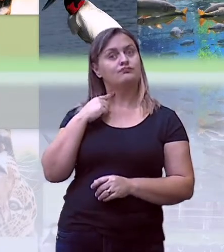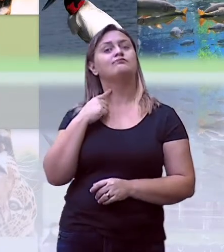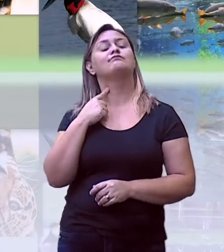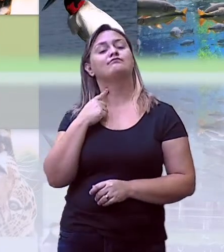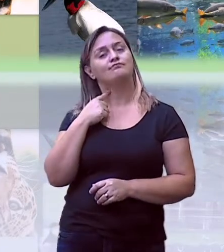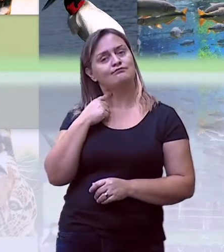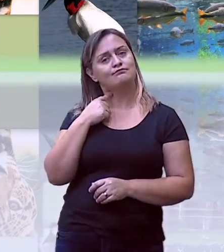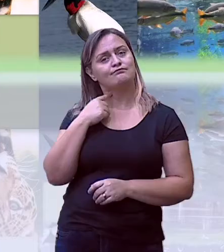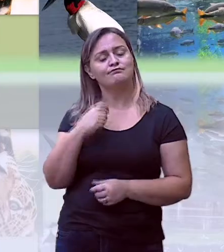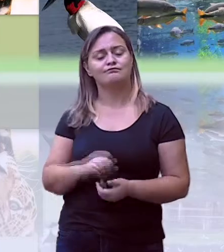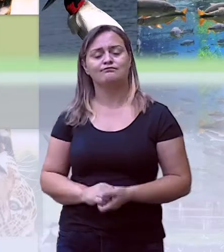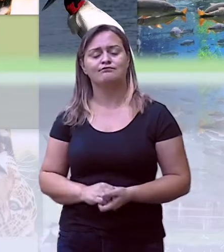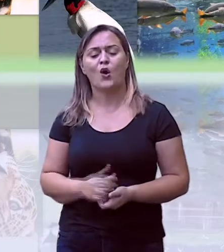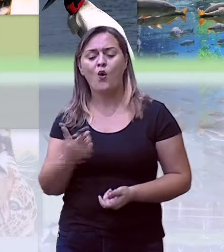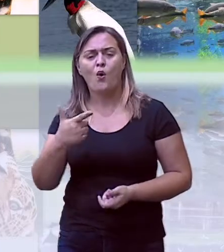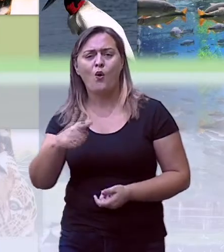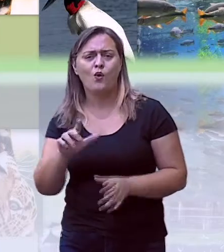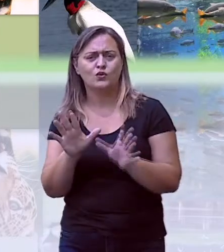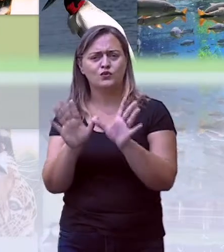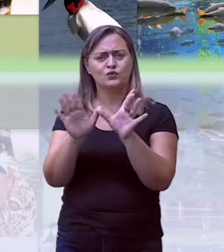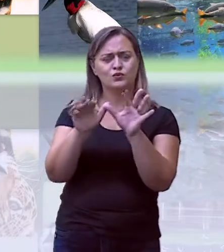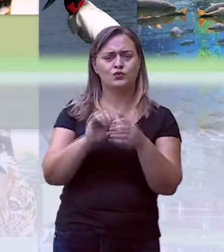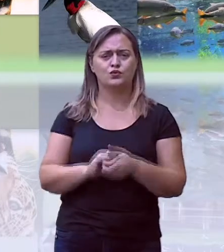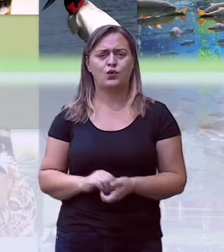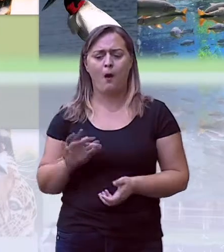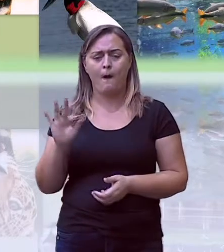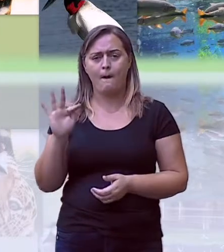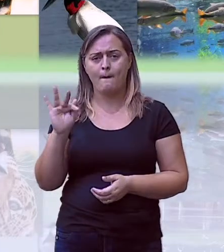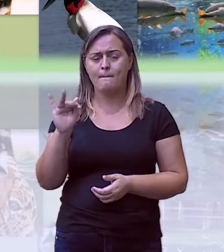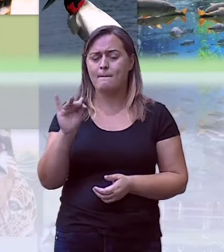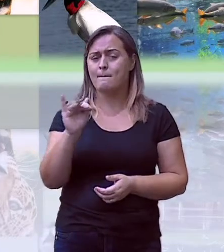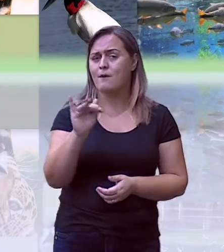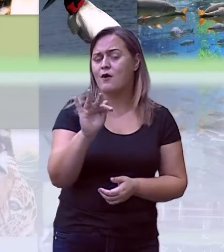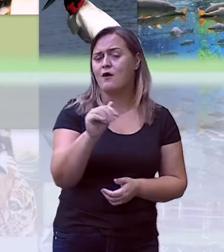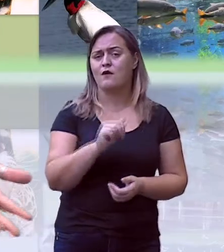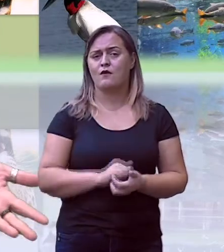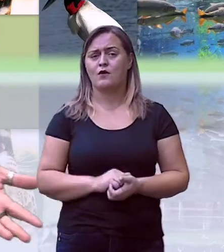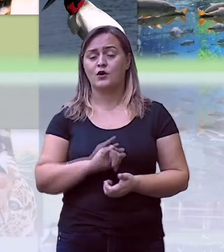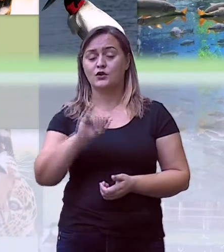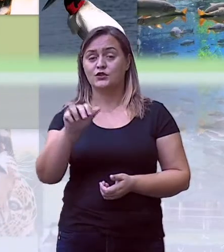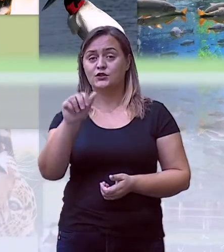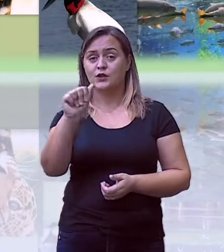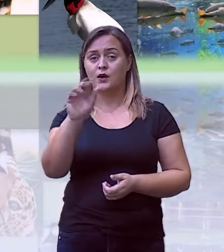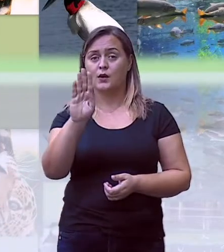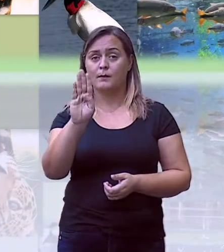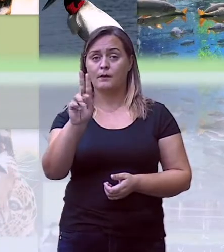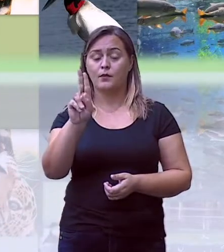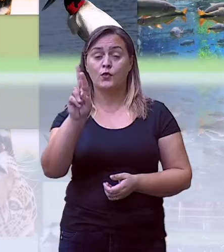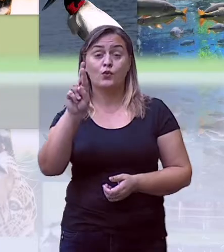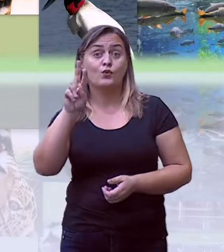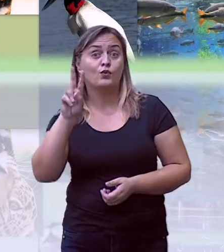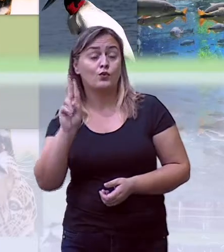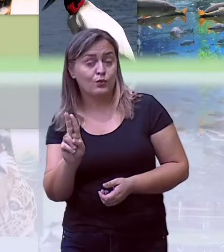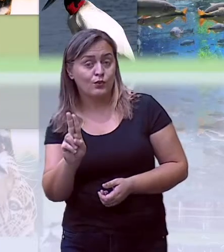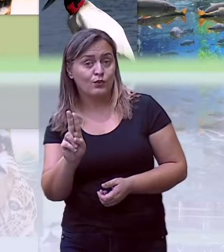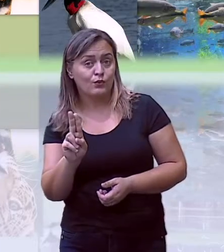os jaburus, beija-flores, jaçanãs, emas,